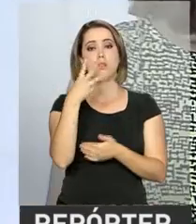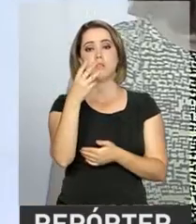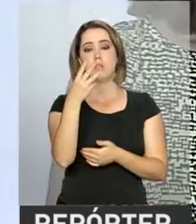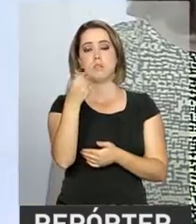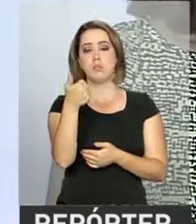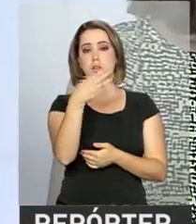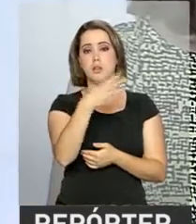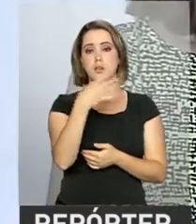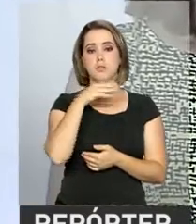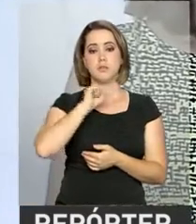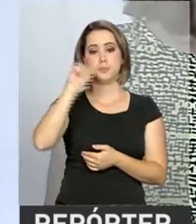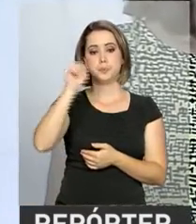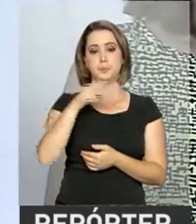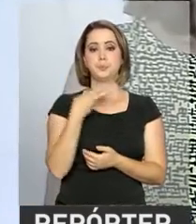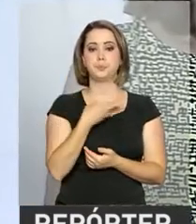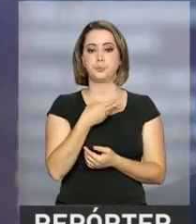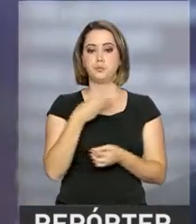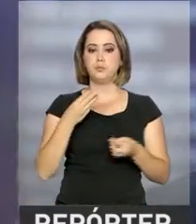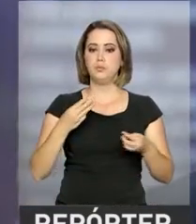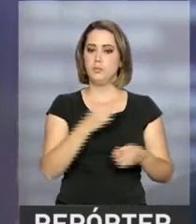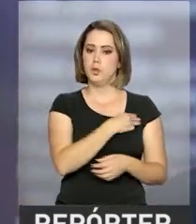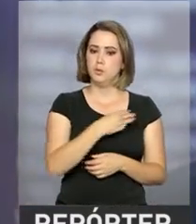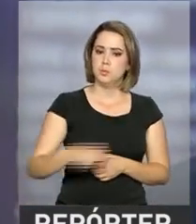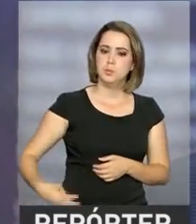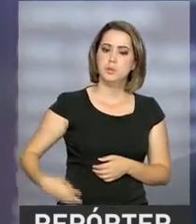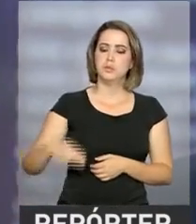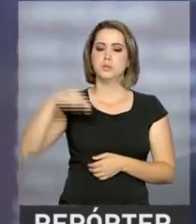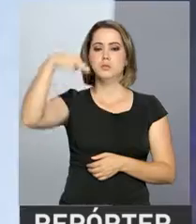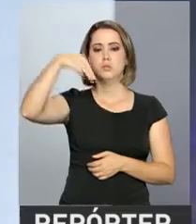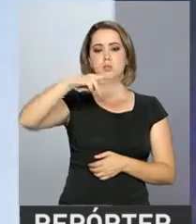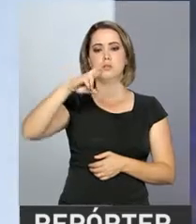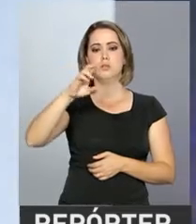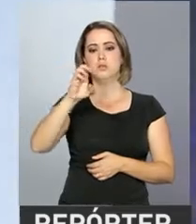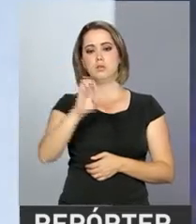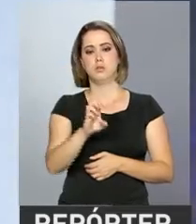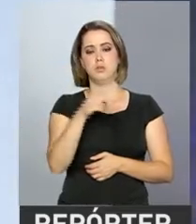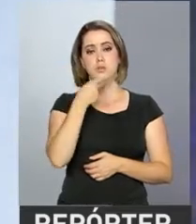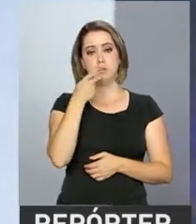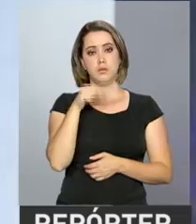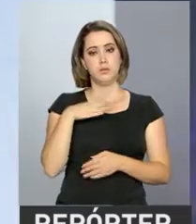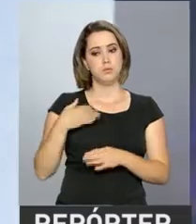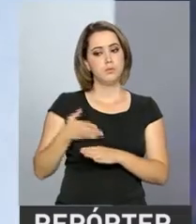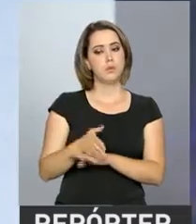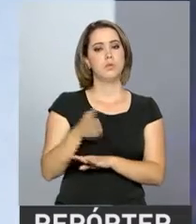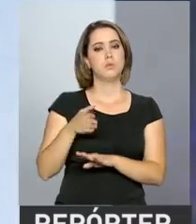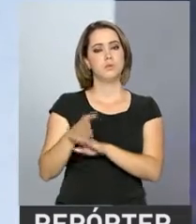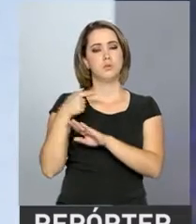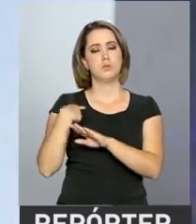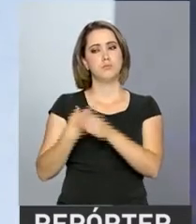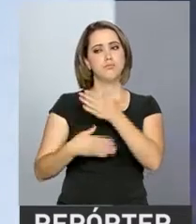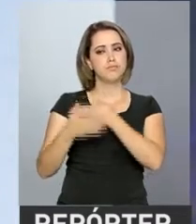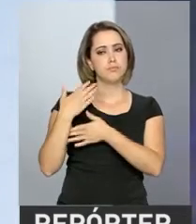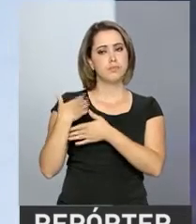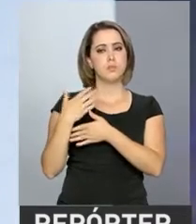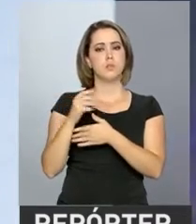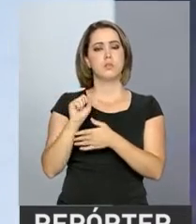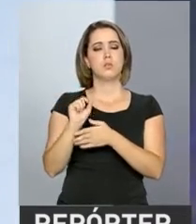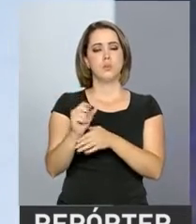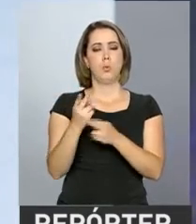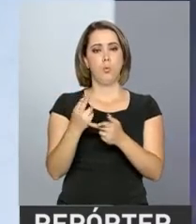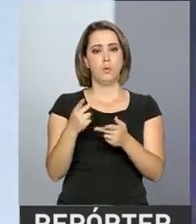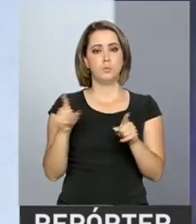abril. O ministro das Relações Exteriores, que participou do evento, disse que seguirá as políticas do seu antecessor, José